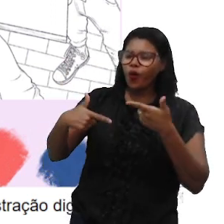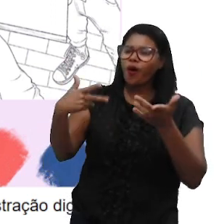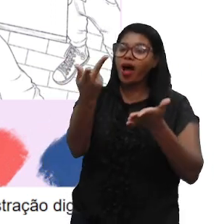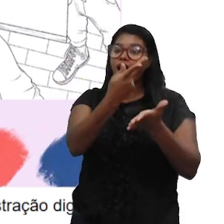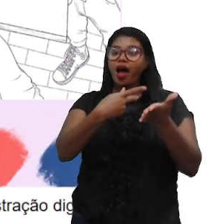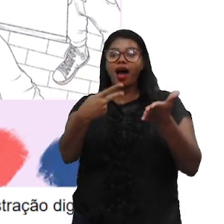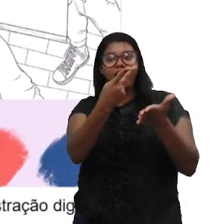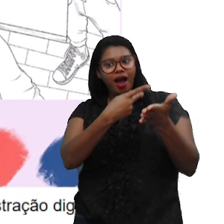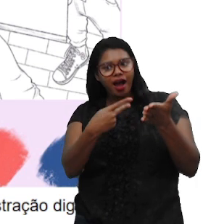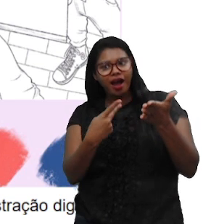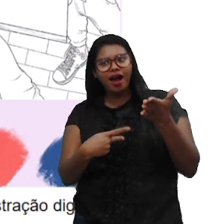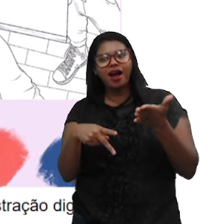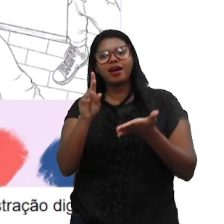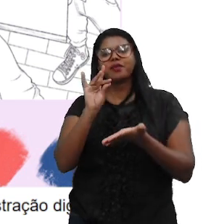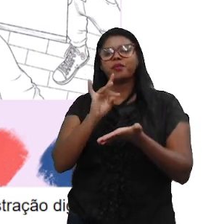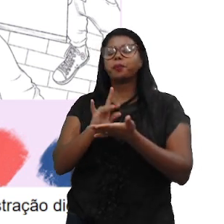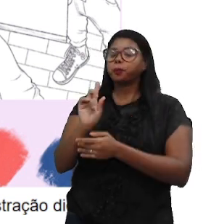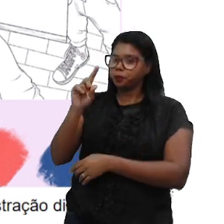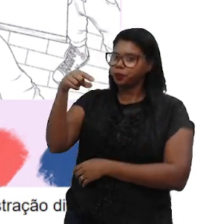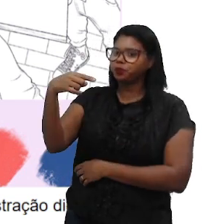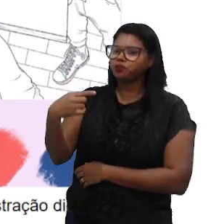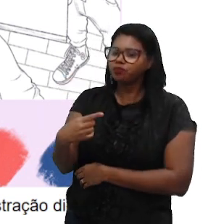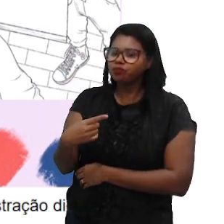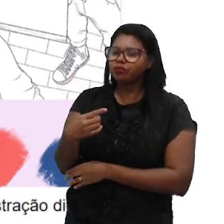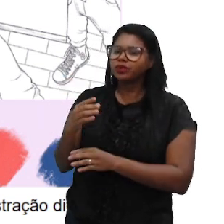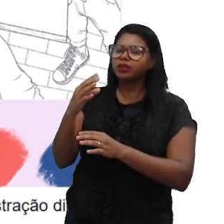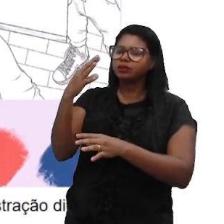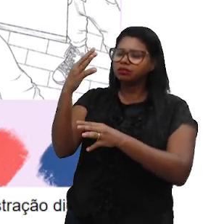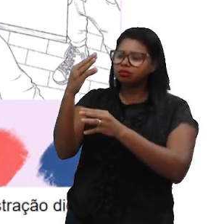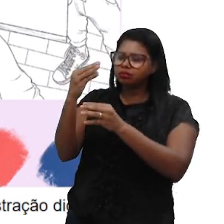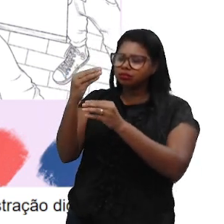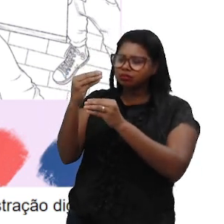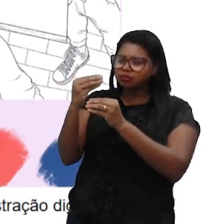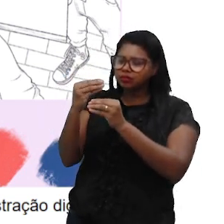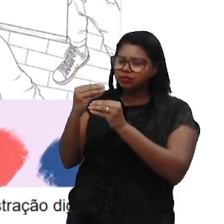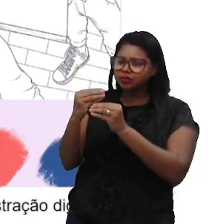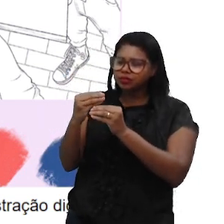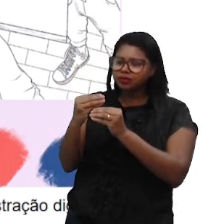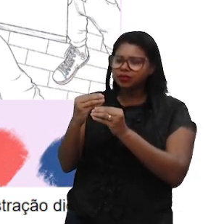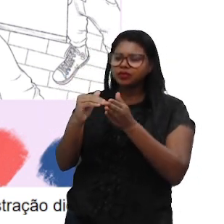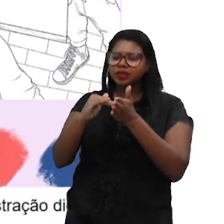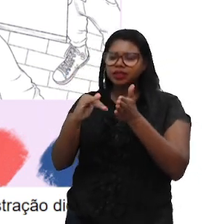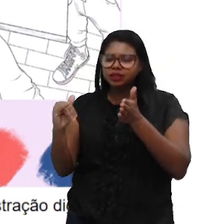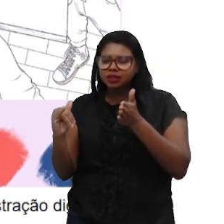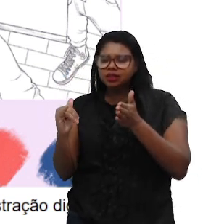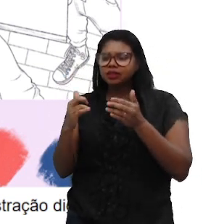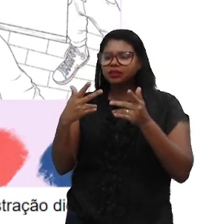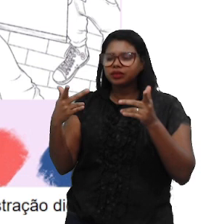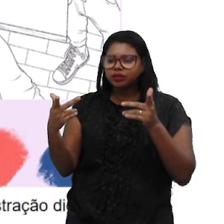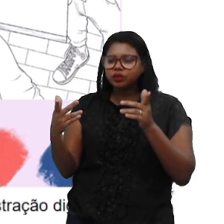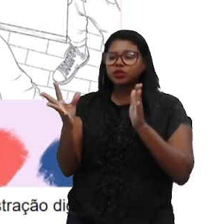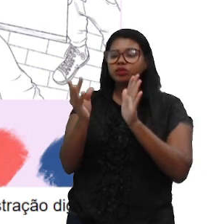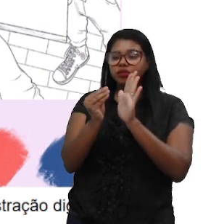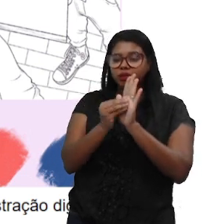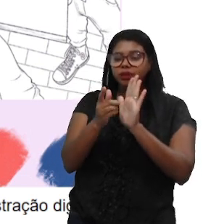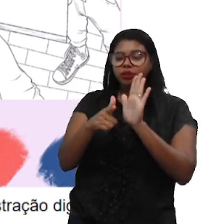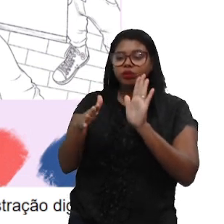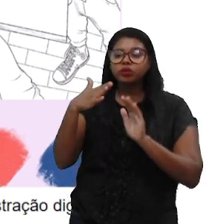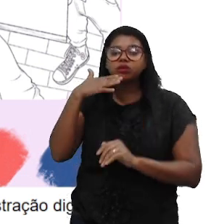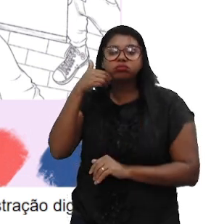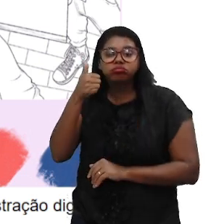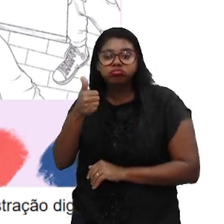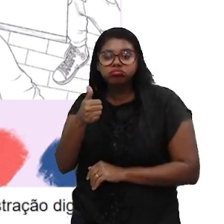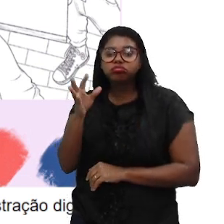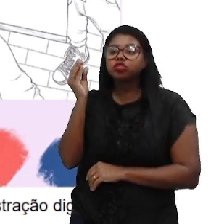desenho. E aí depois a gente vai refinando, vai apagando alguns elementos, adicionando outros,